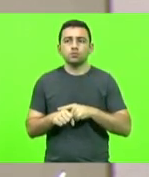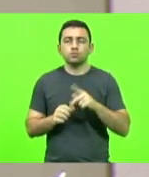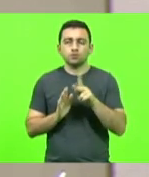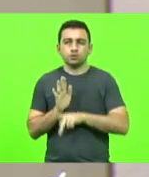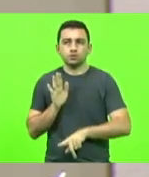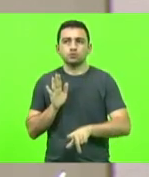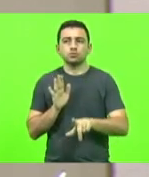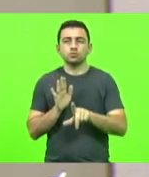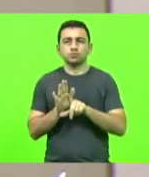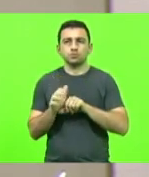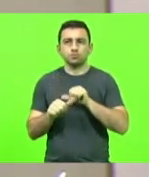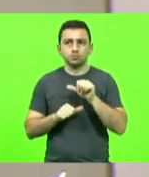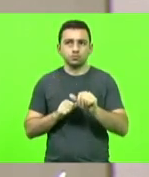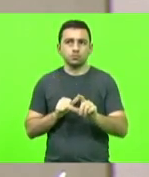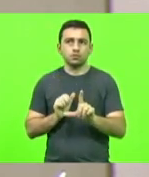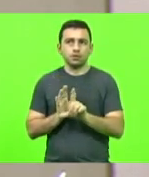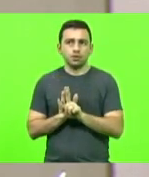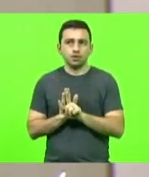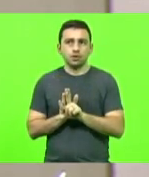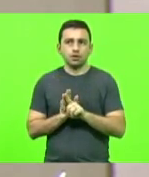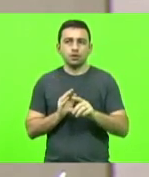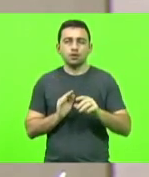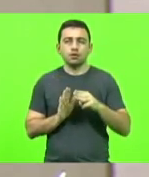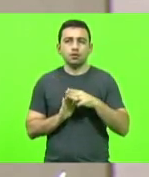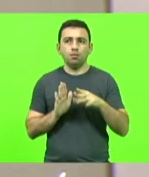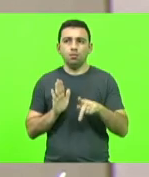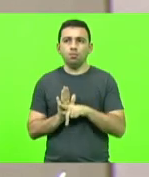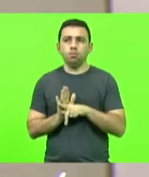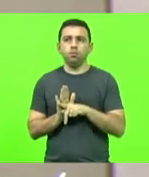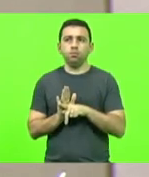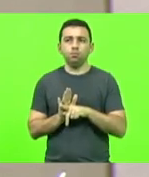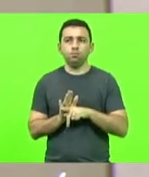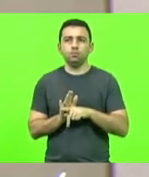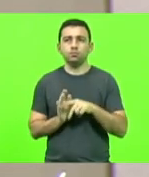lei de medida provisória, PCL